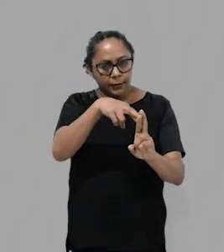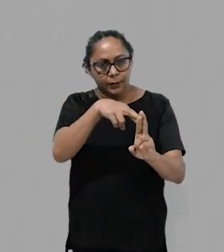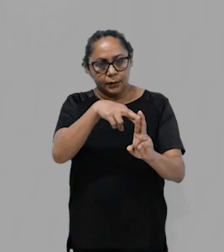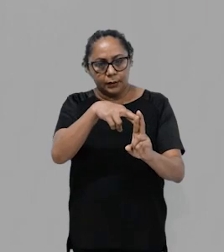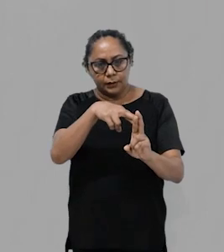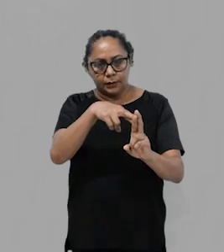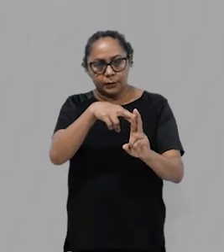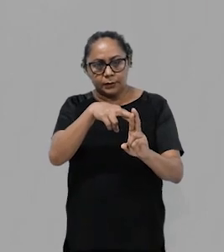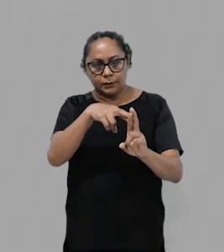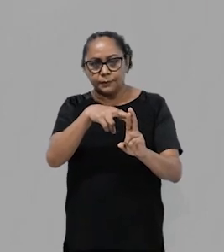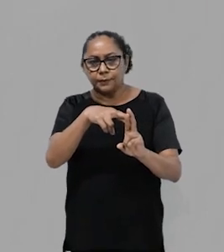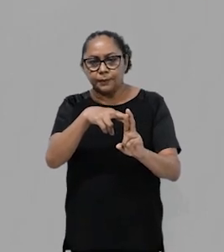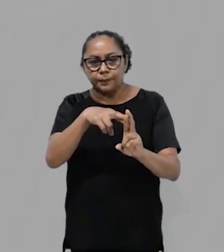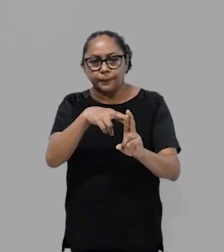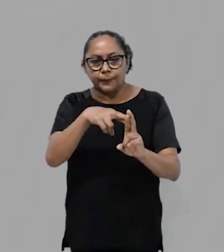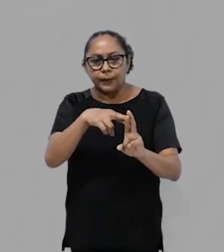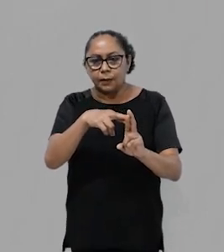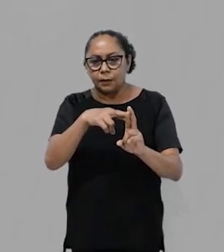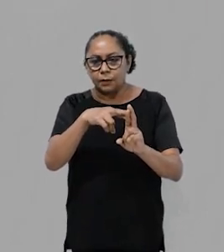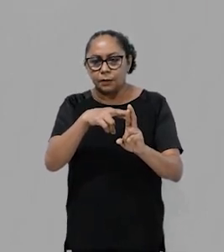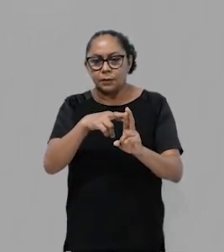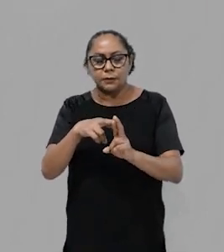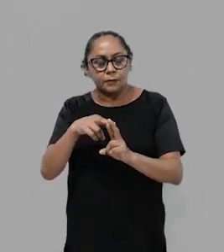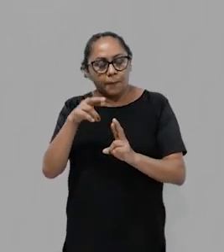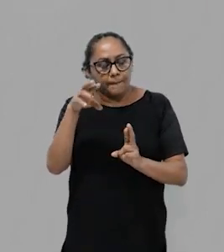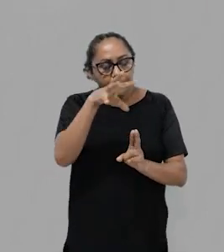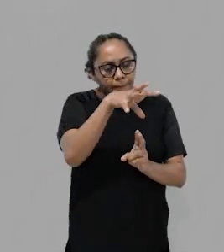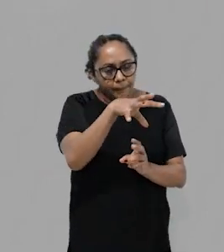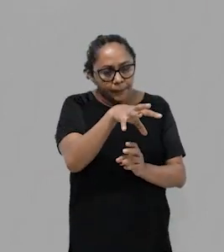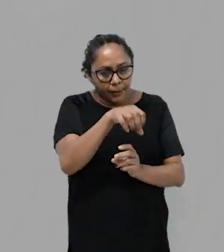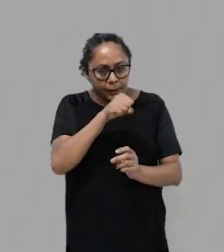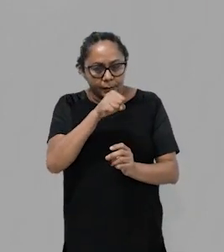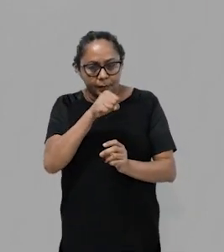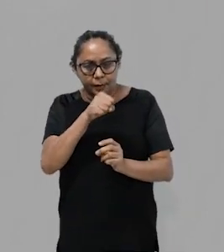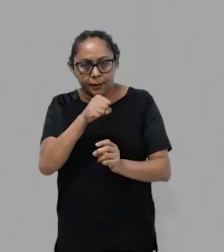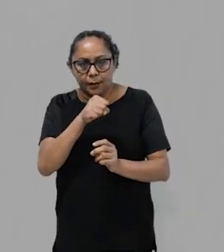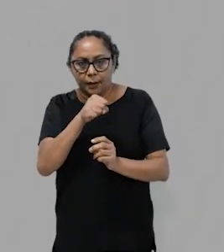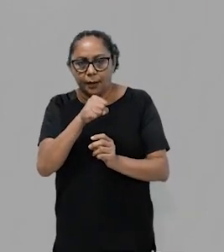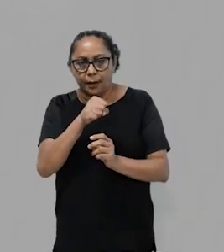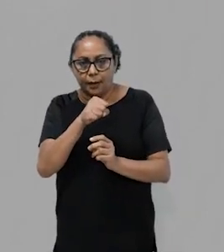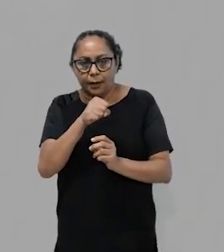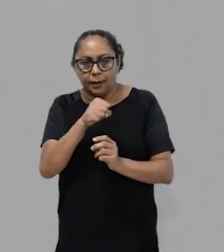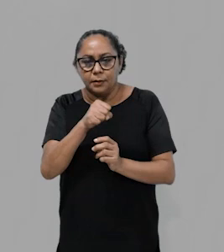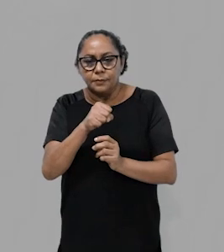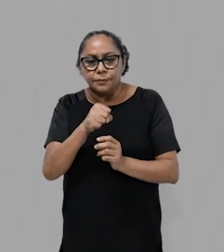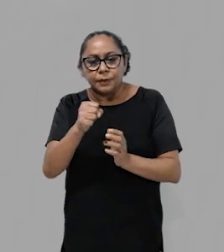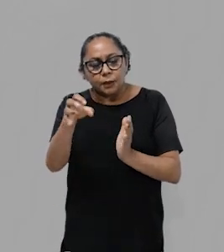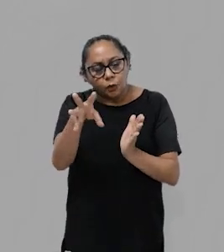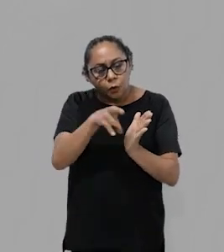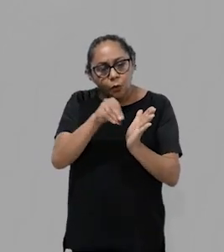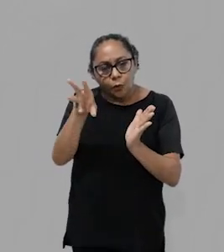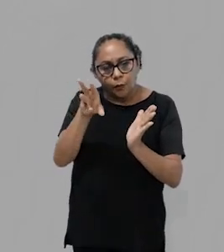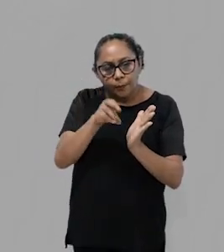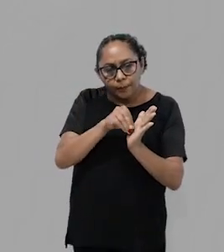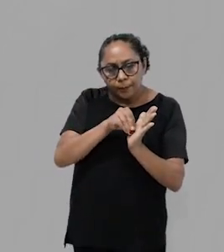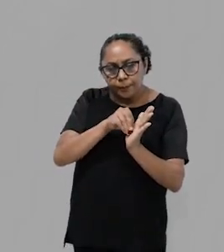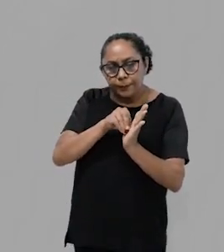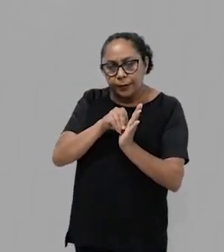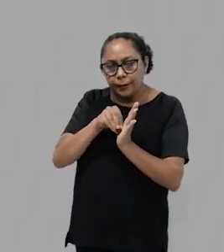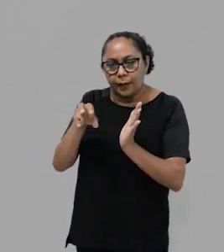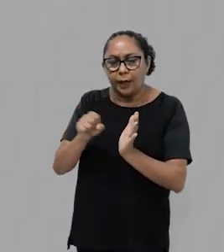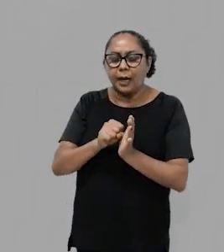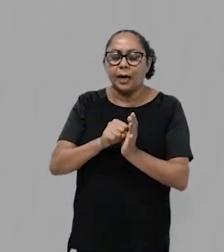justamente. Os fauvistas, eles vão buscar e beber na fonte Paul Gauguin, no século XIX, que literalmente morreu